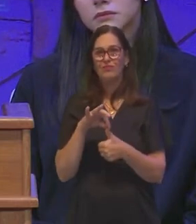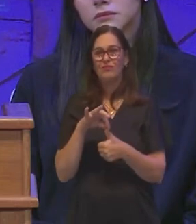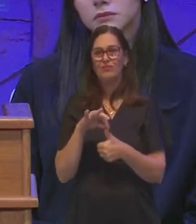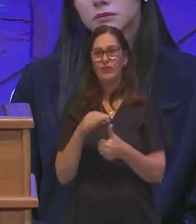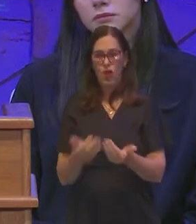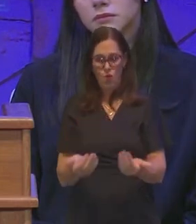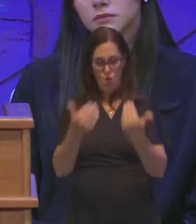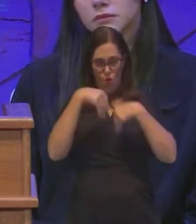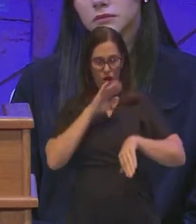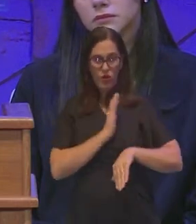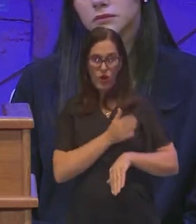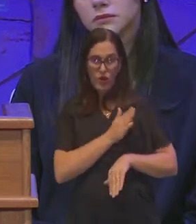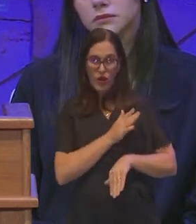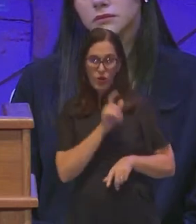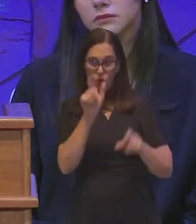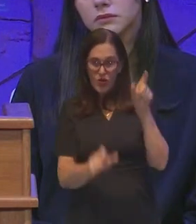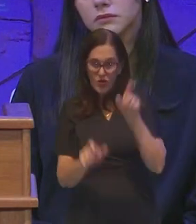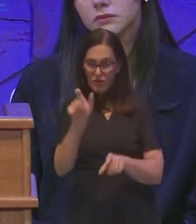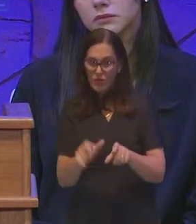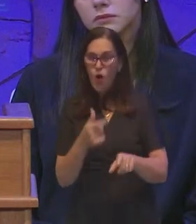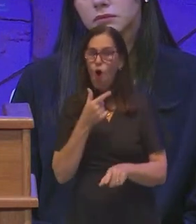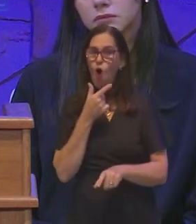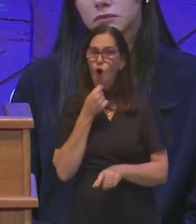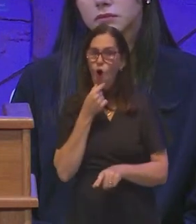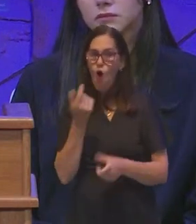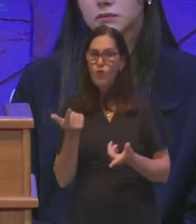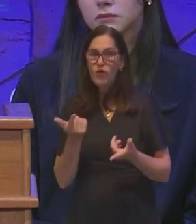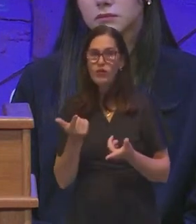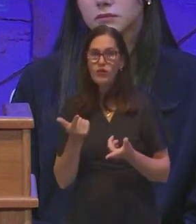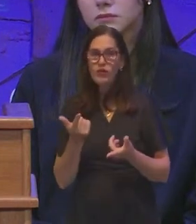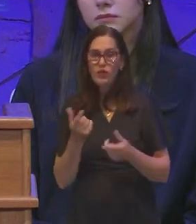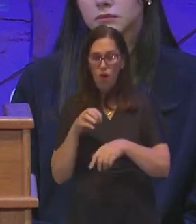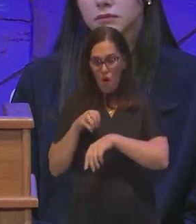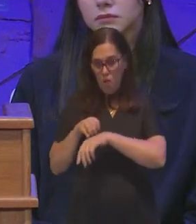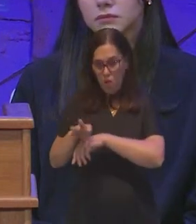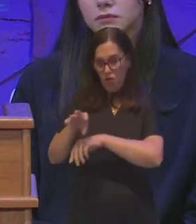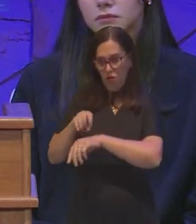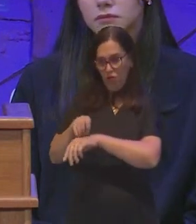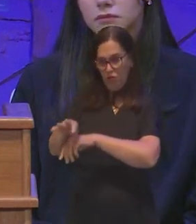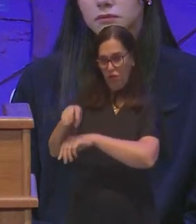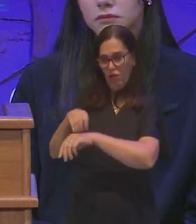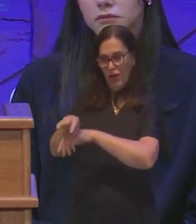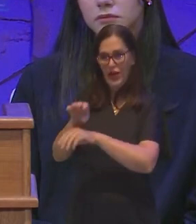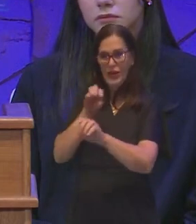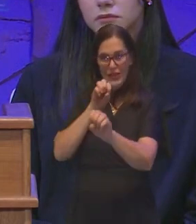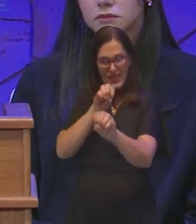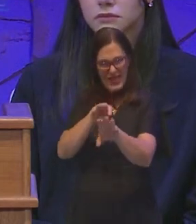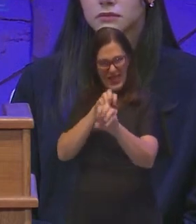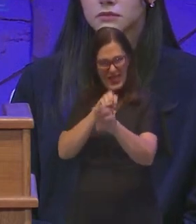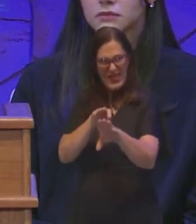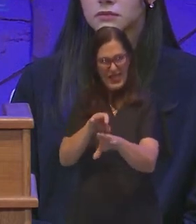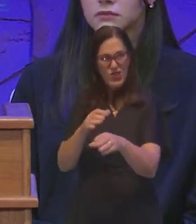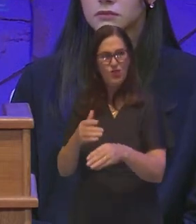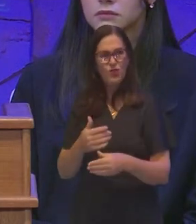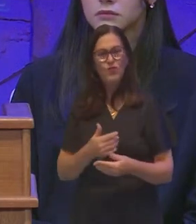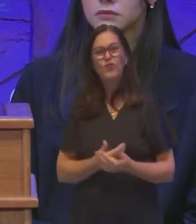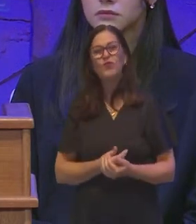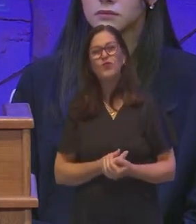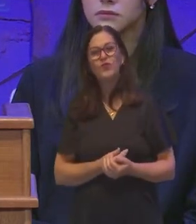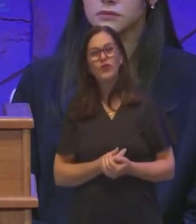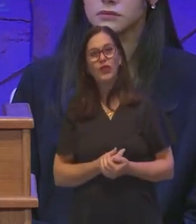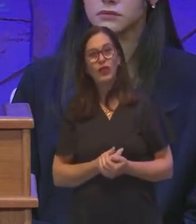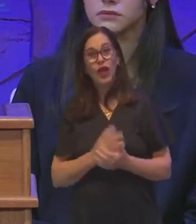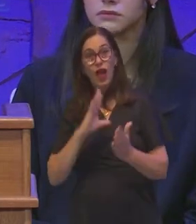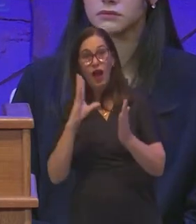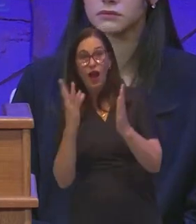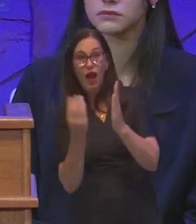guardada no coração daqueles homens que estavam então repassando aquele ensinamento ou aqueles ensinamentos à